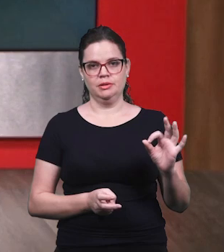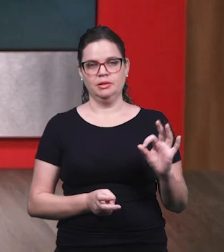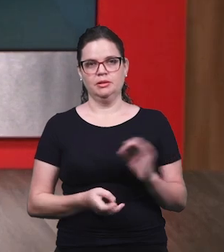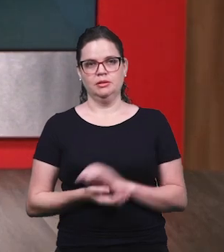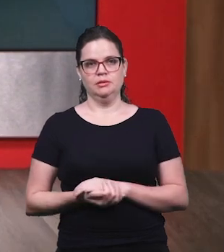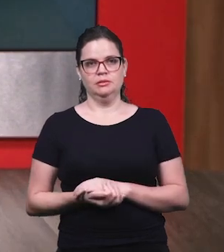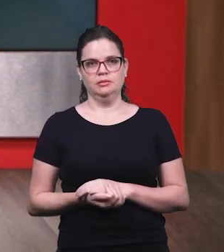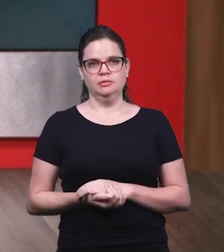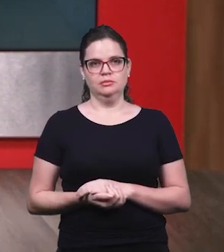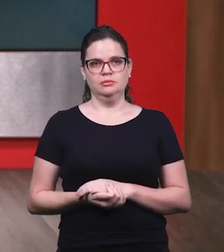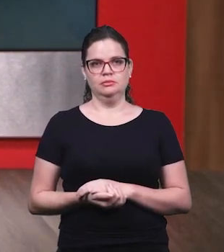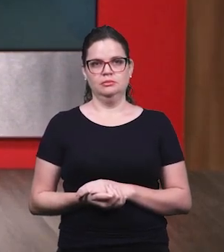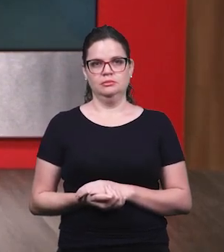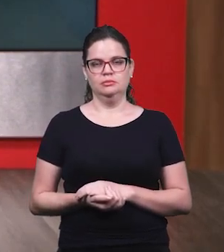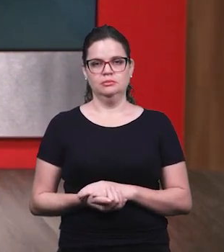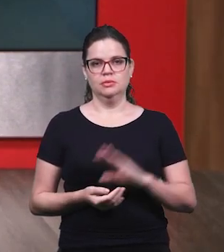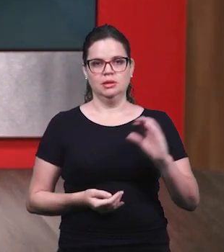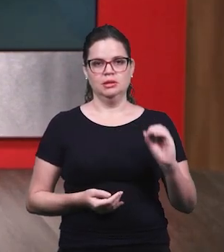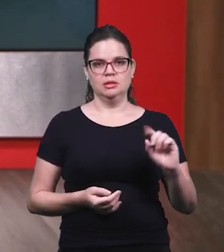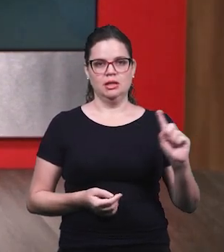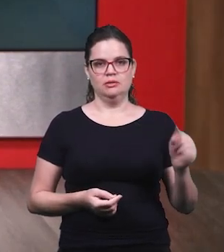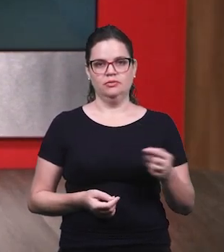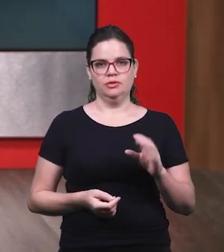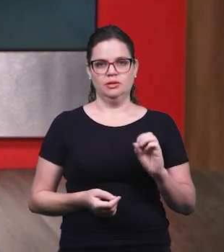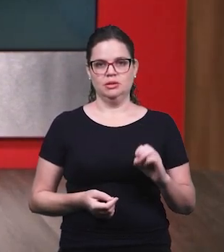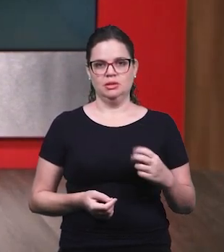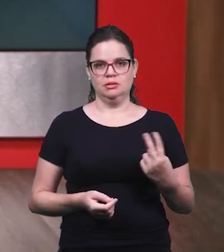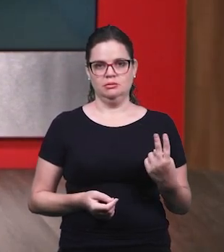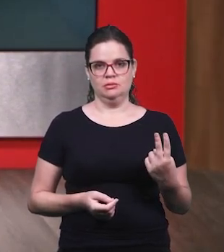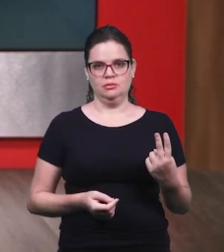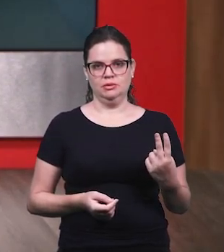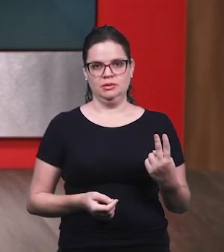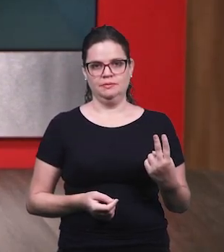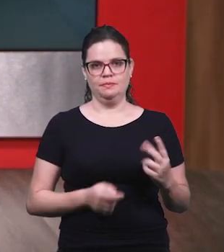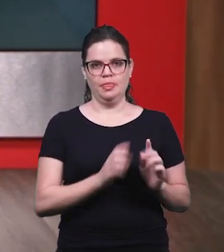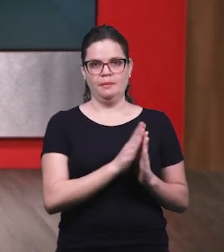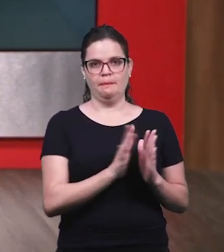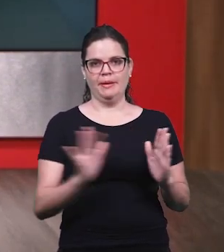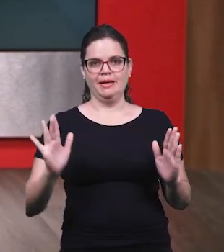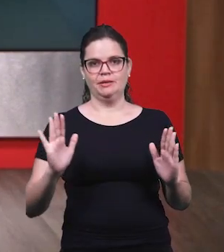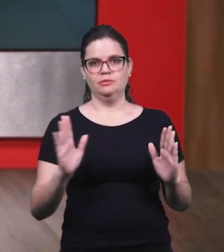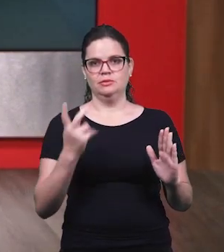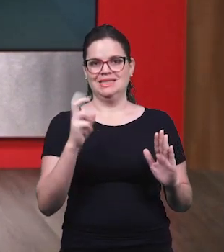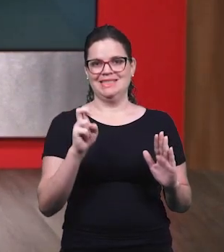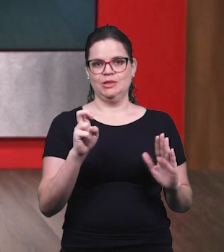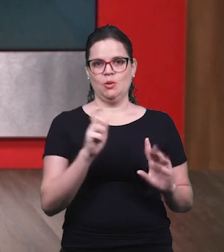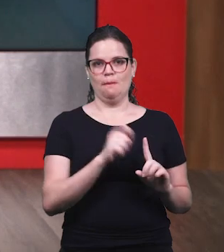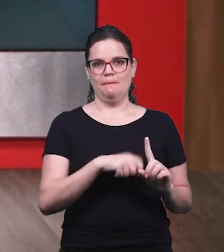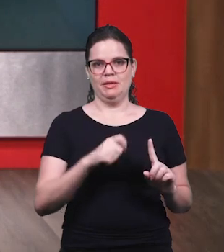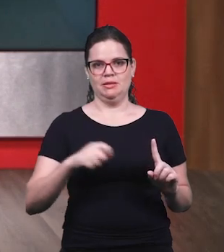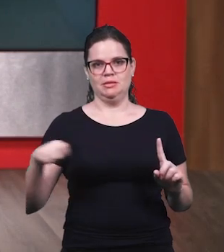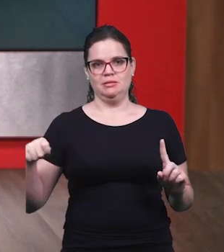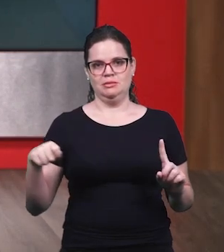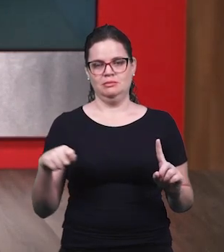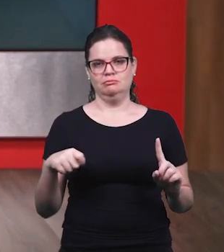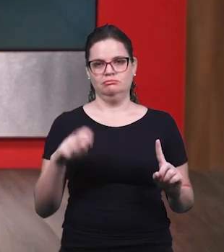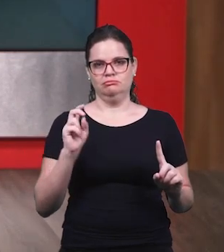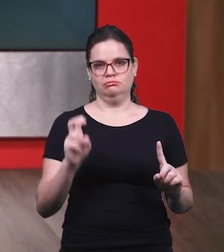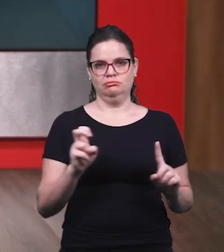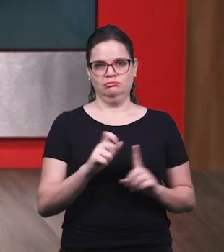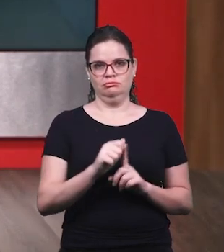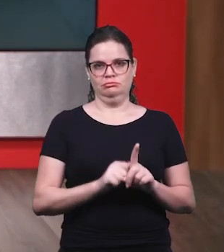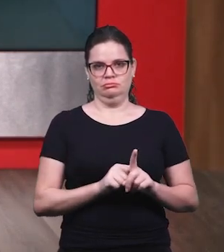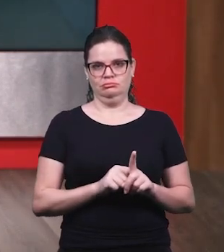decimal, né, de juros ao mês, a taxa, né, por 5 meses. Da mesma maneira